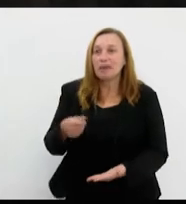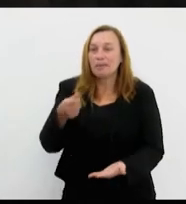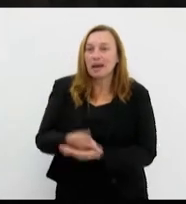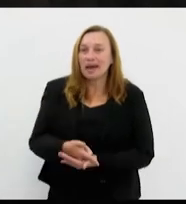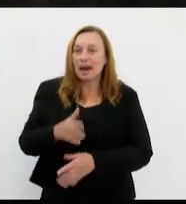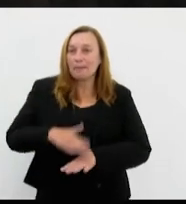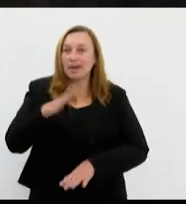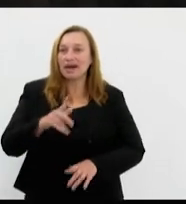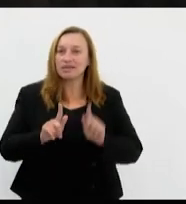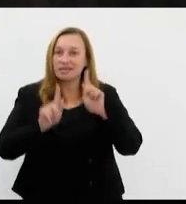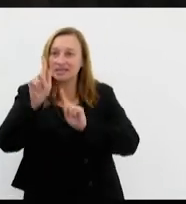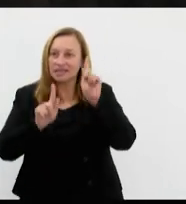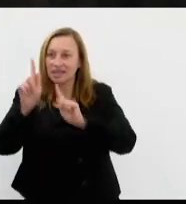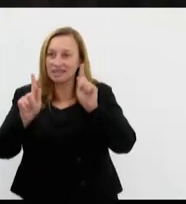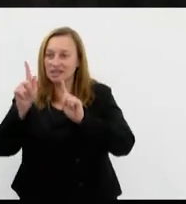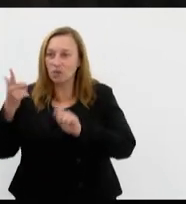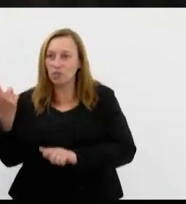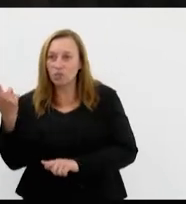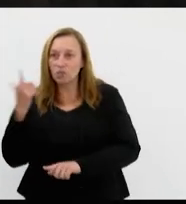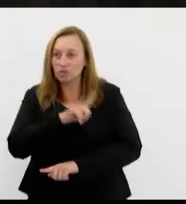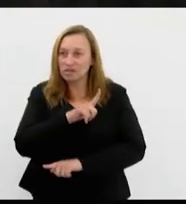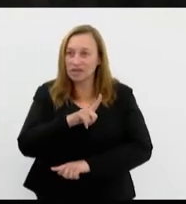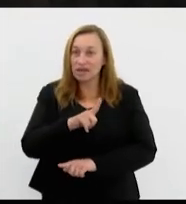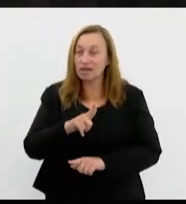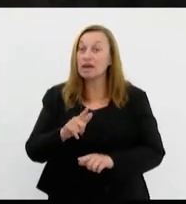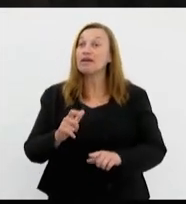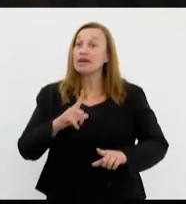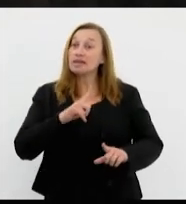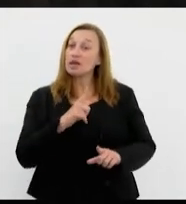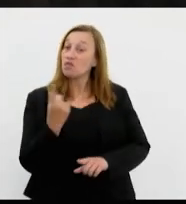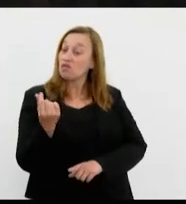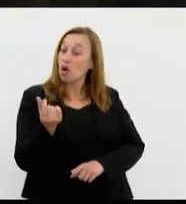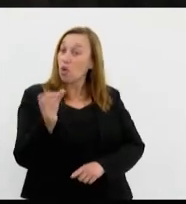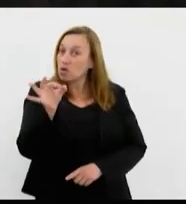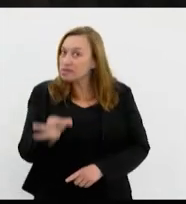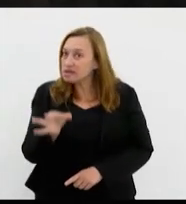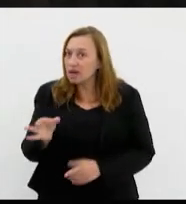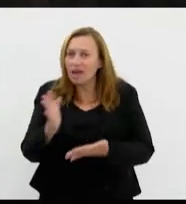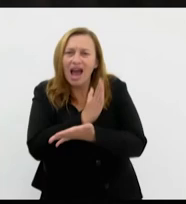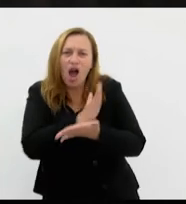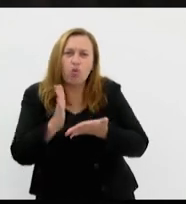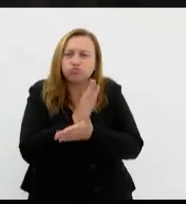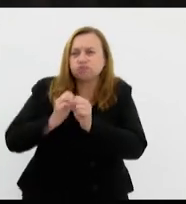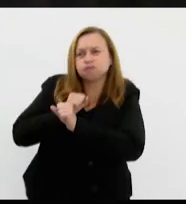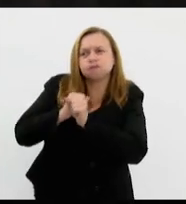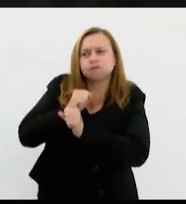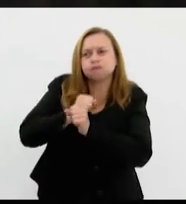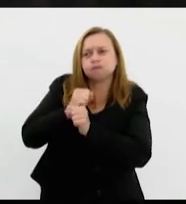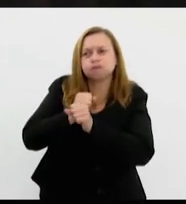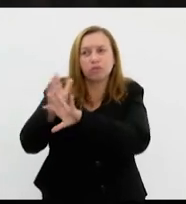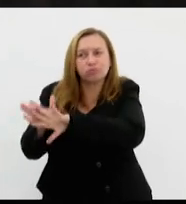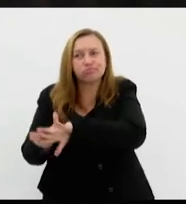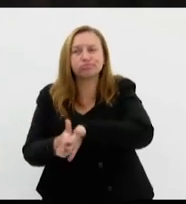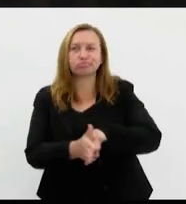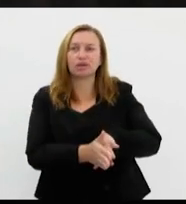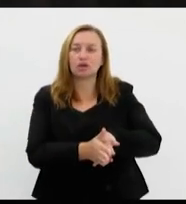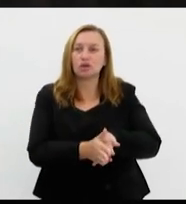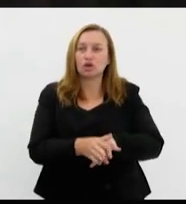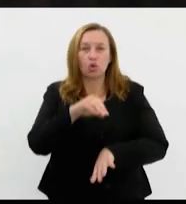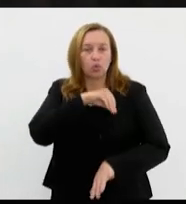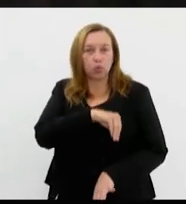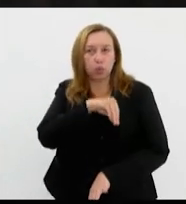ganha. E tem uma tarifa pré-definida. Alguns anos se passam. O salário